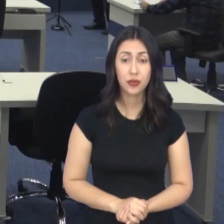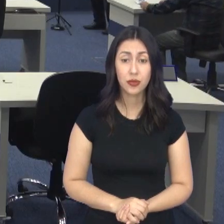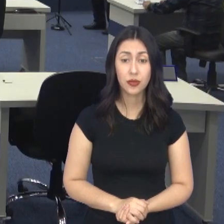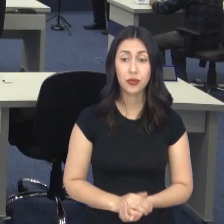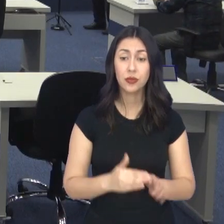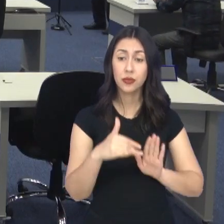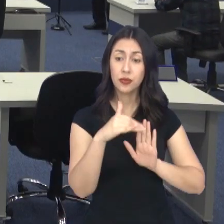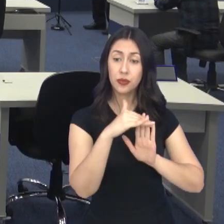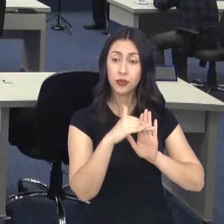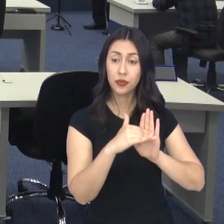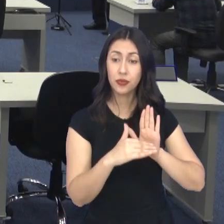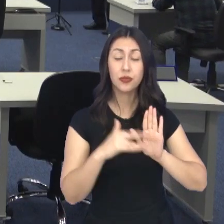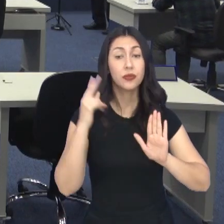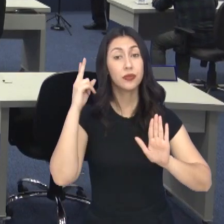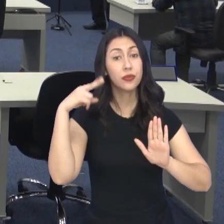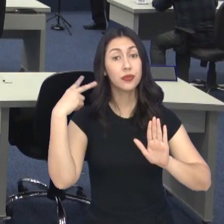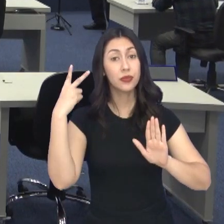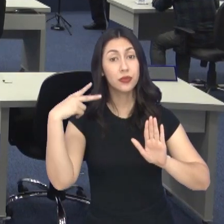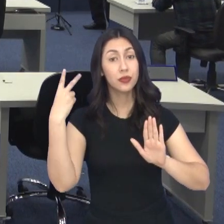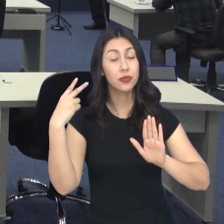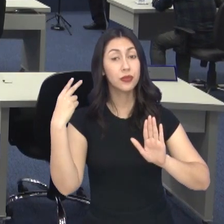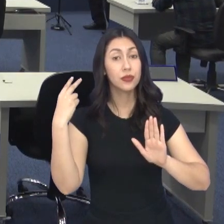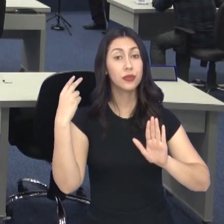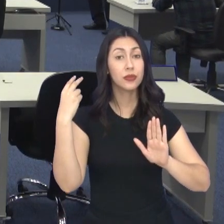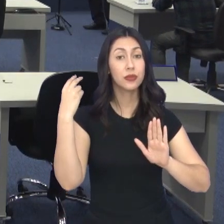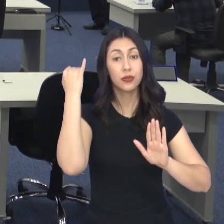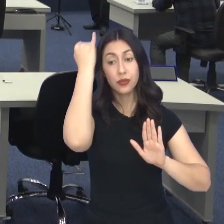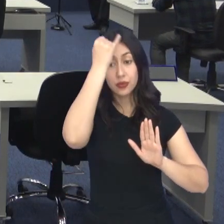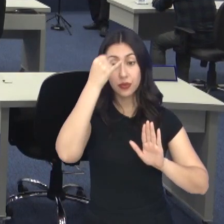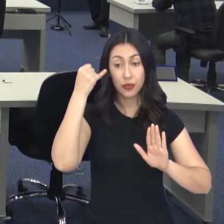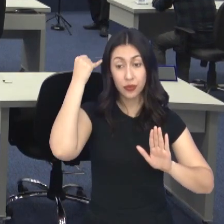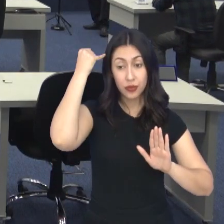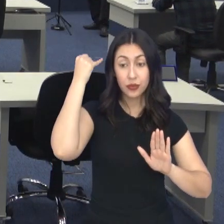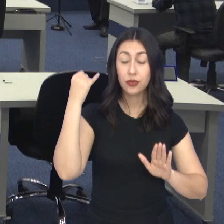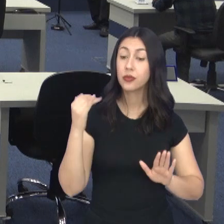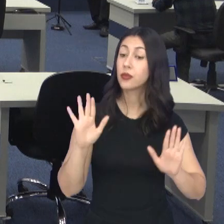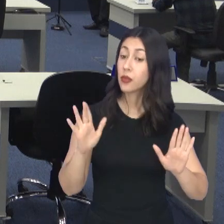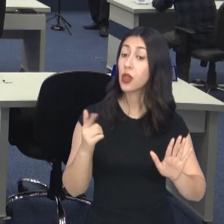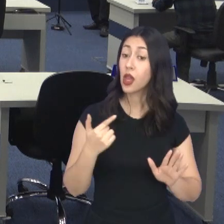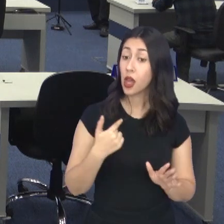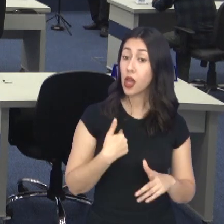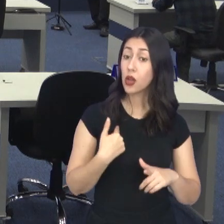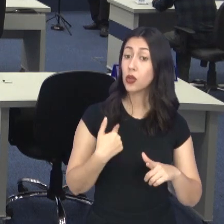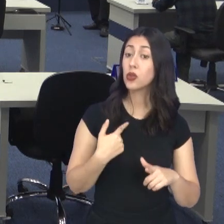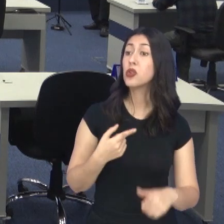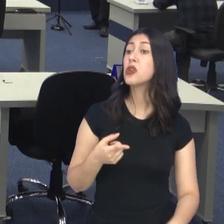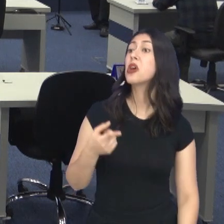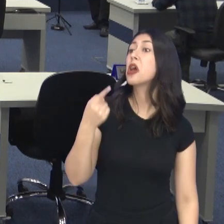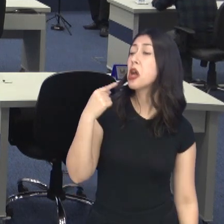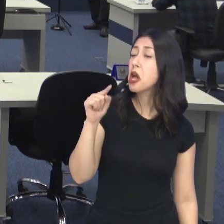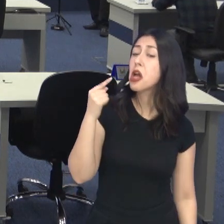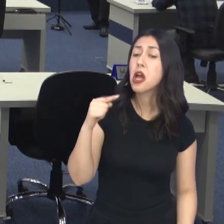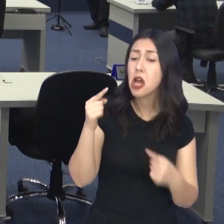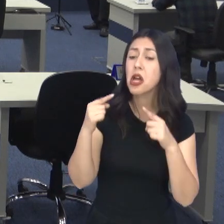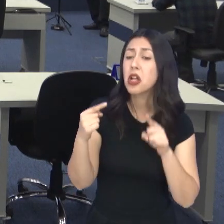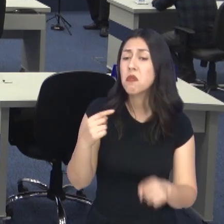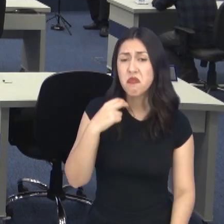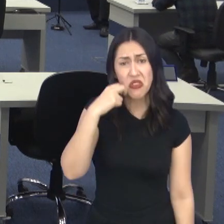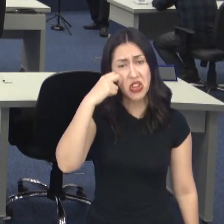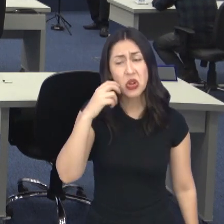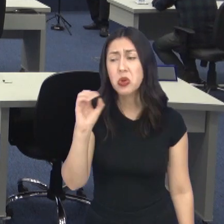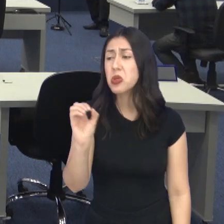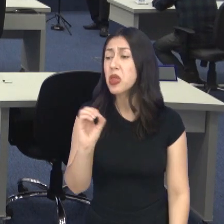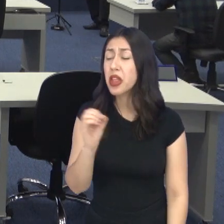Questão de ordem, vereador doutor José Cláudio. Bom, eu sou uma dessas pessoas que mete o pau, entendeu? Não tenho nenhuma vergonha em